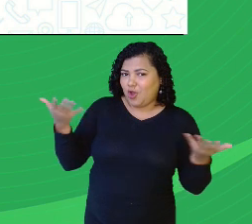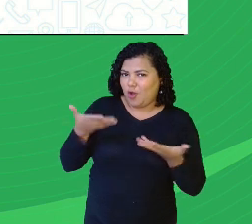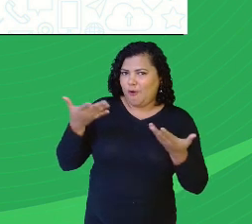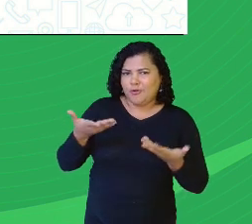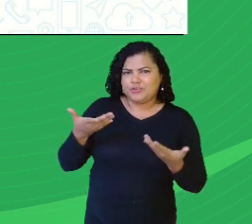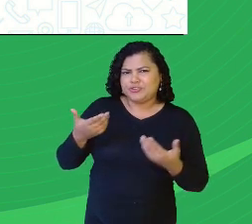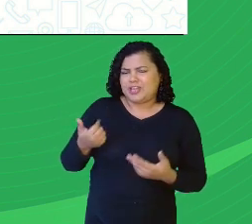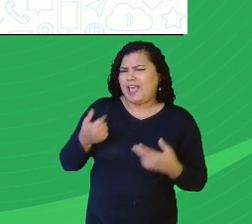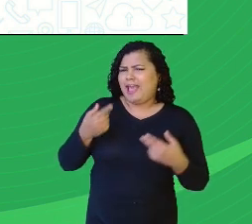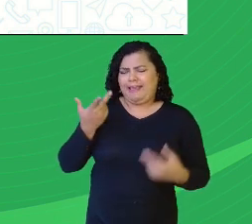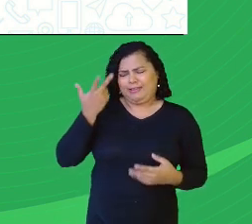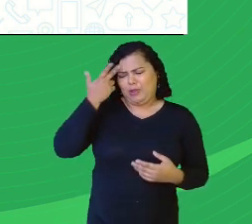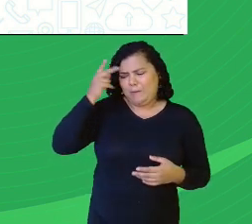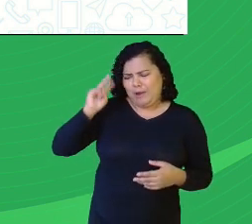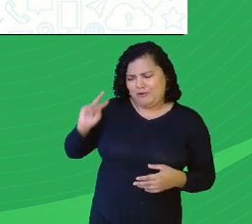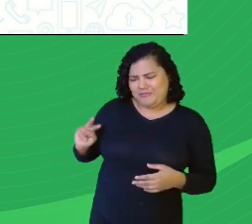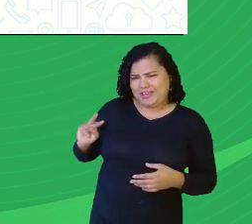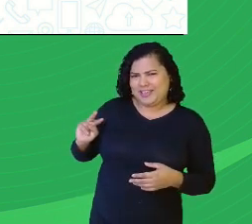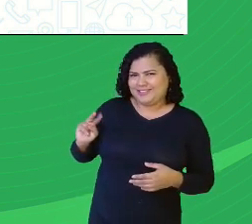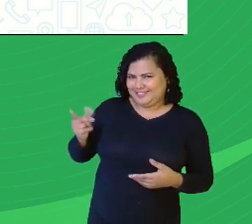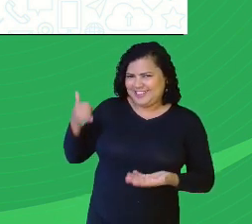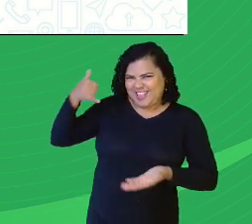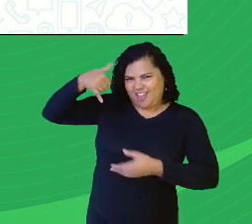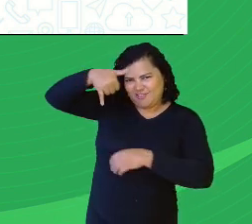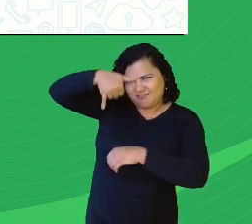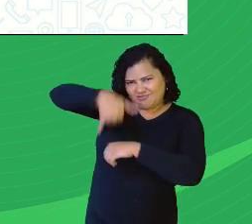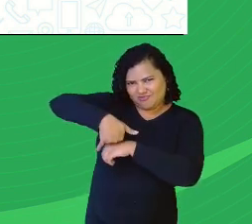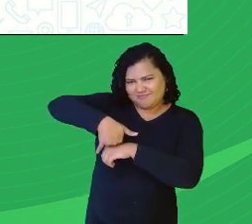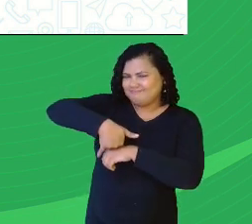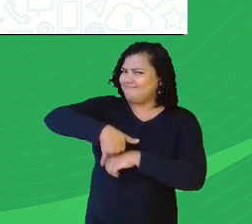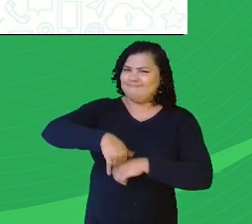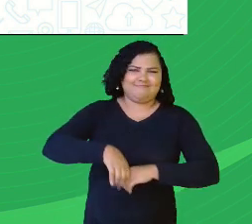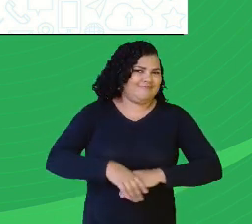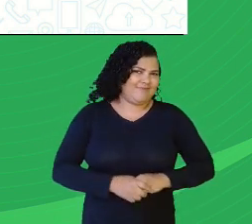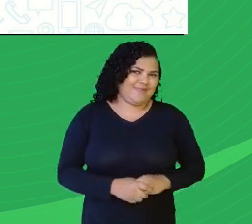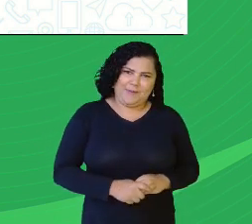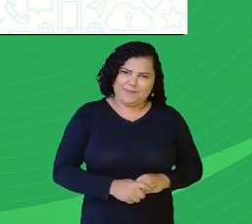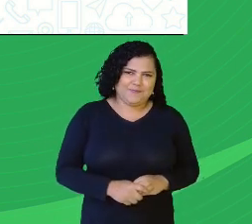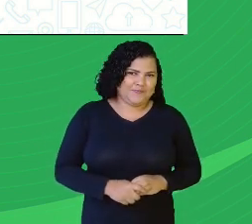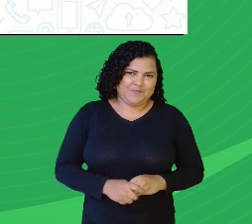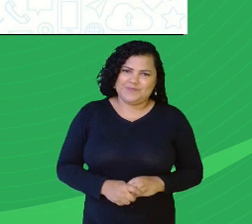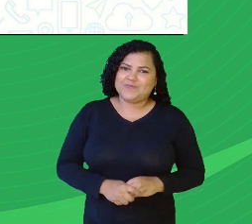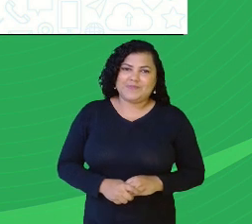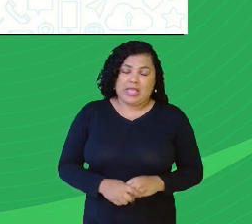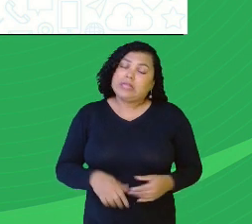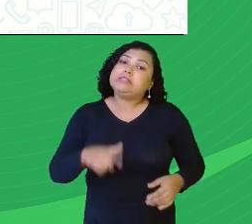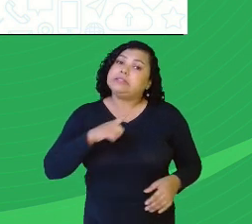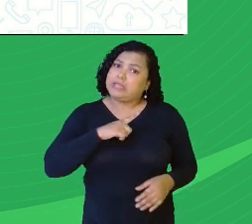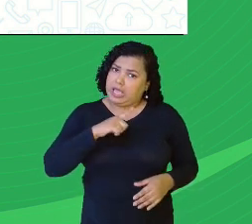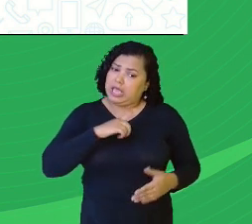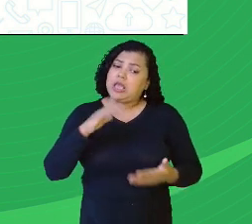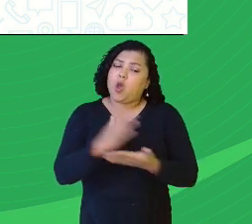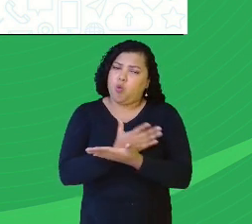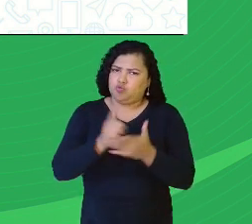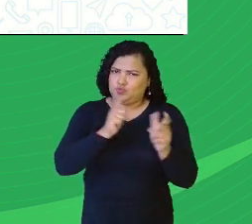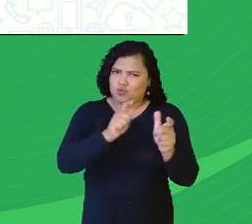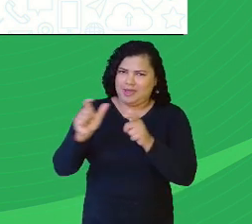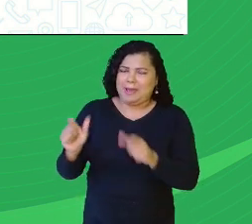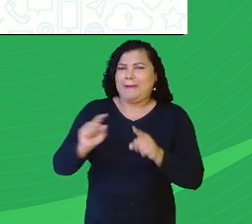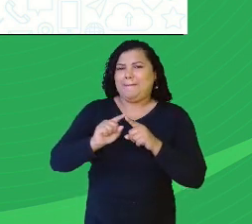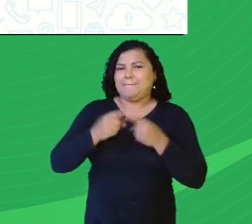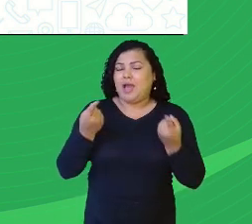é tão comum encontrar nas casas das famílias este telefone fixo. Ele ainda existe, ele ainda tem,